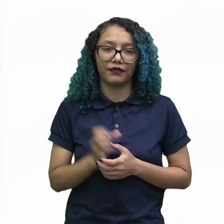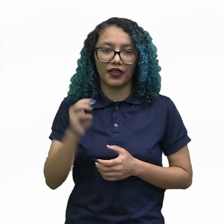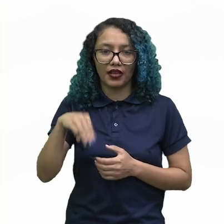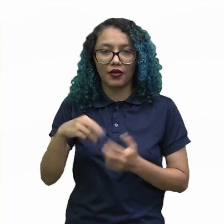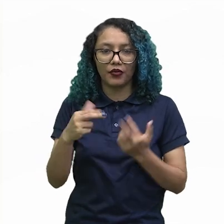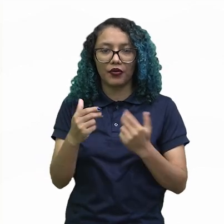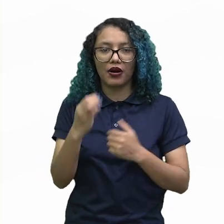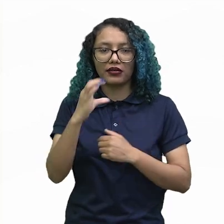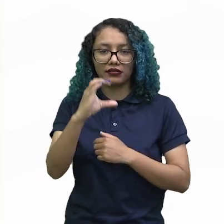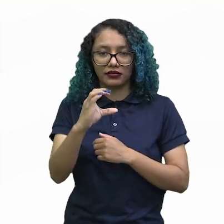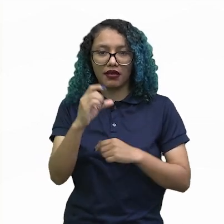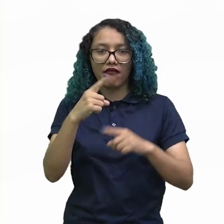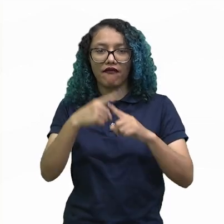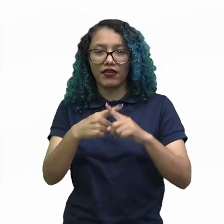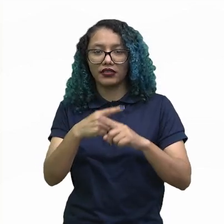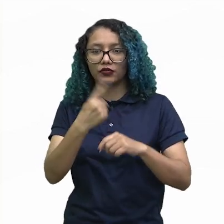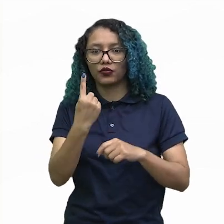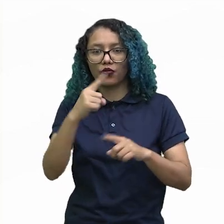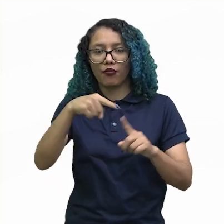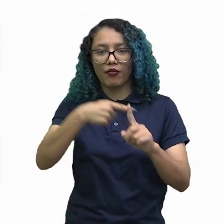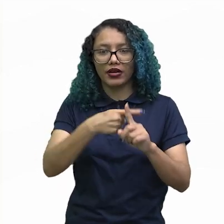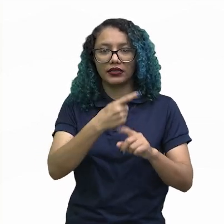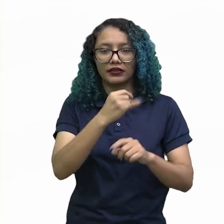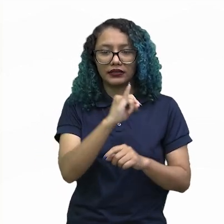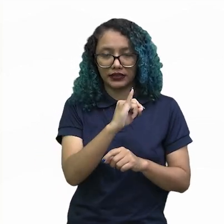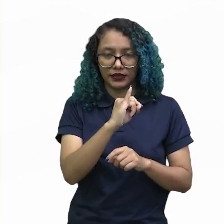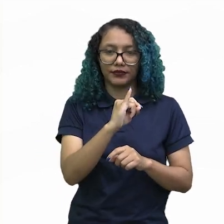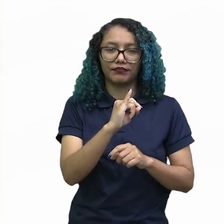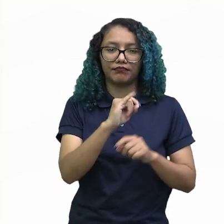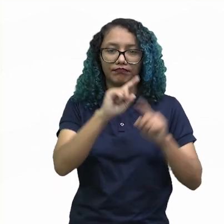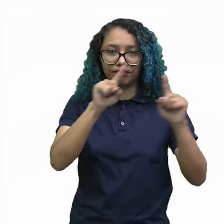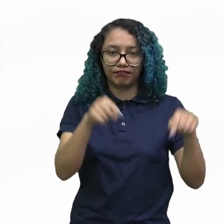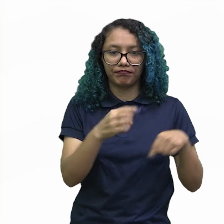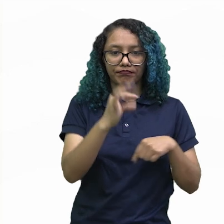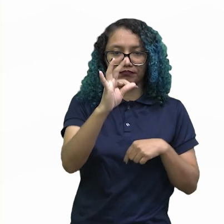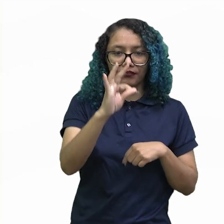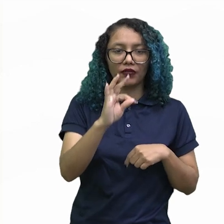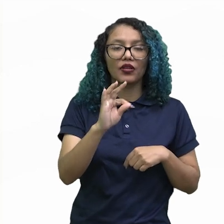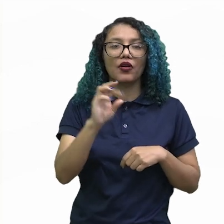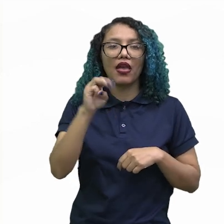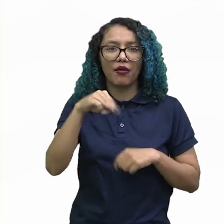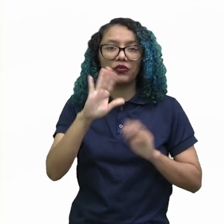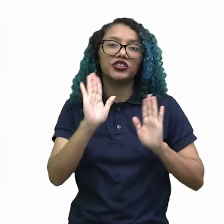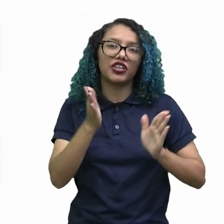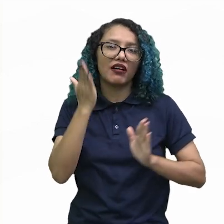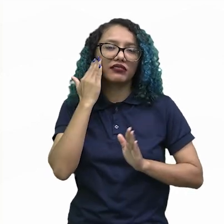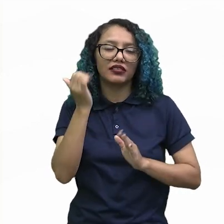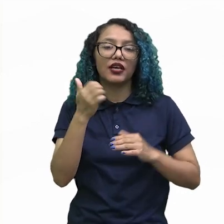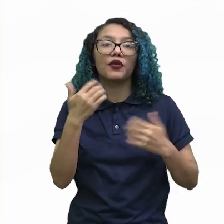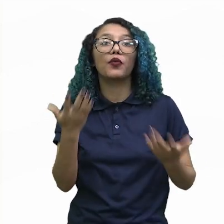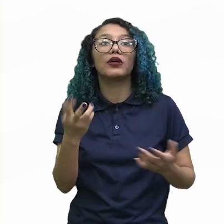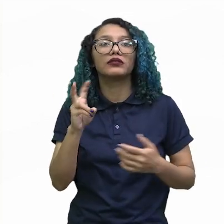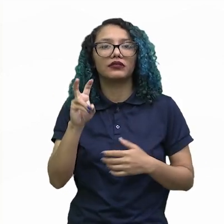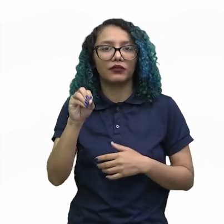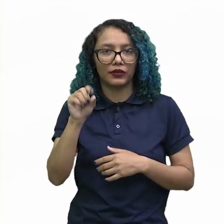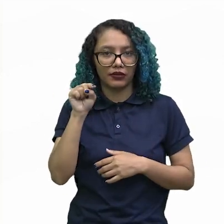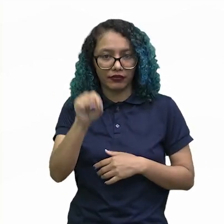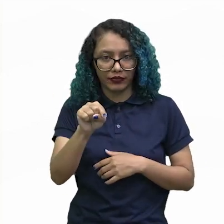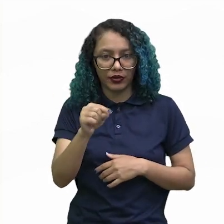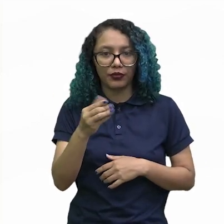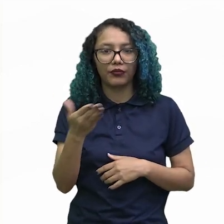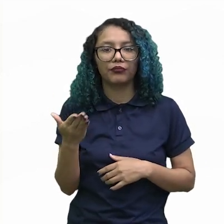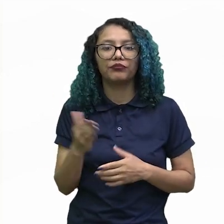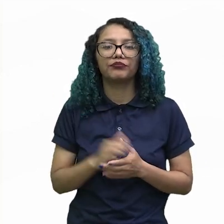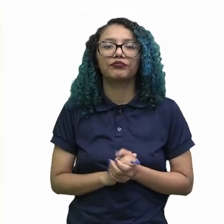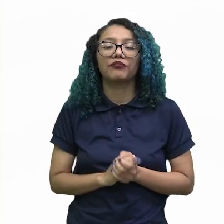que multiplica 1 mais a taxa elevado ao tempo. O montante eu já sei quem é. Eu sei que vale 50